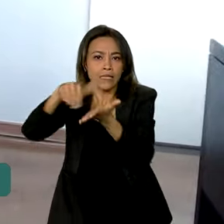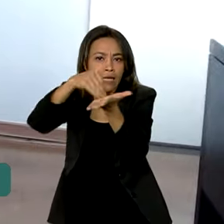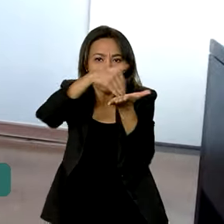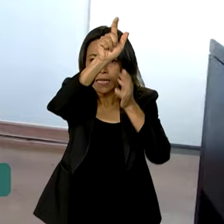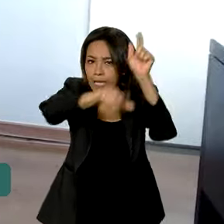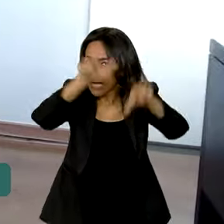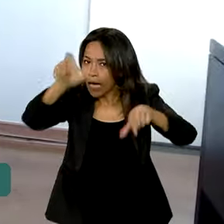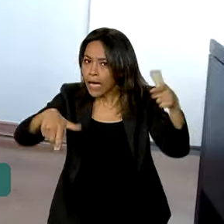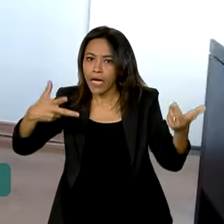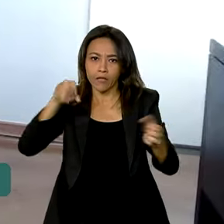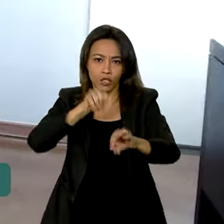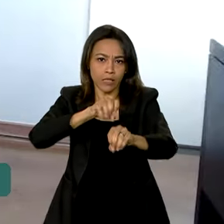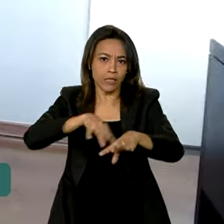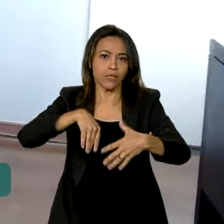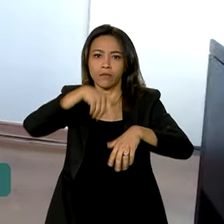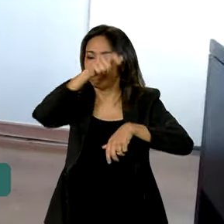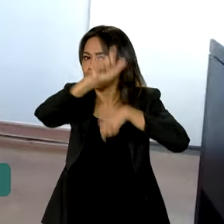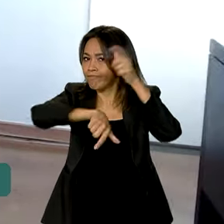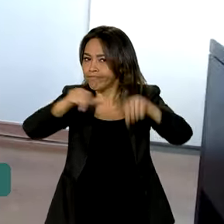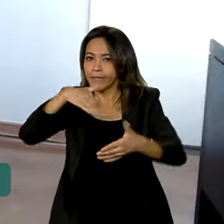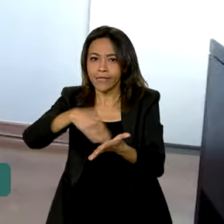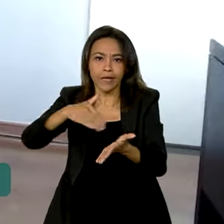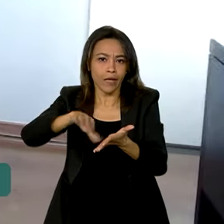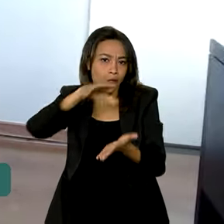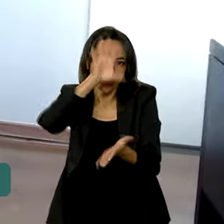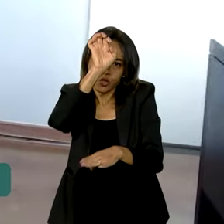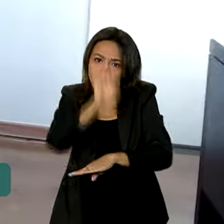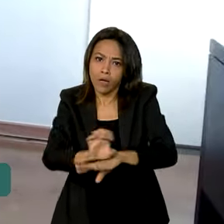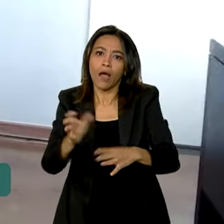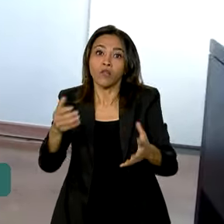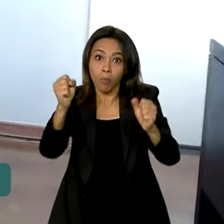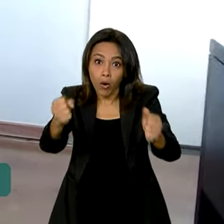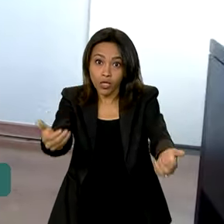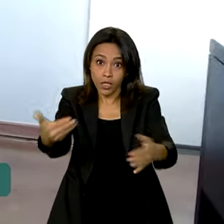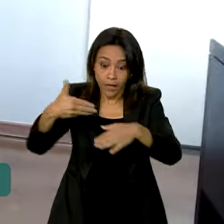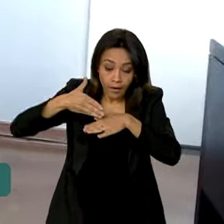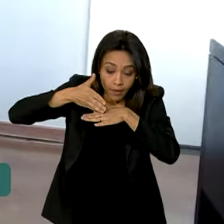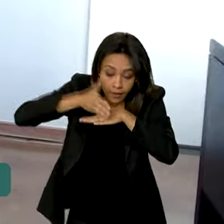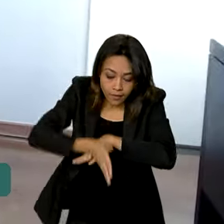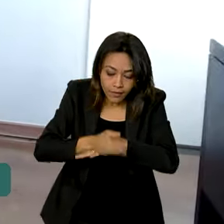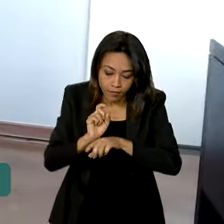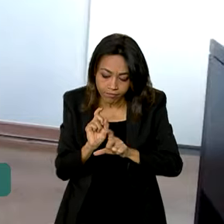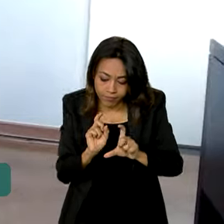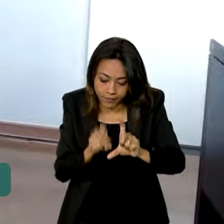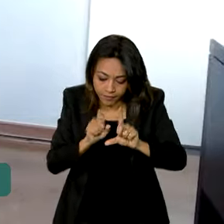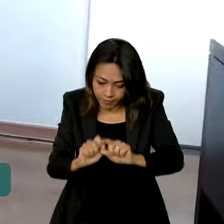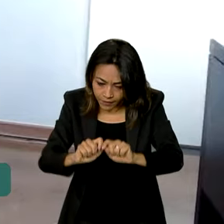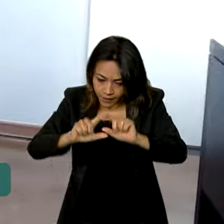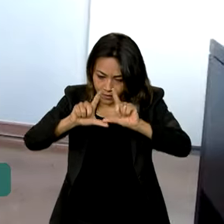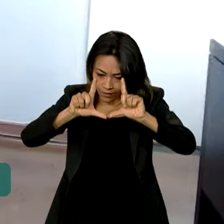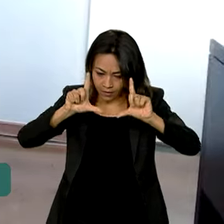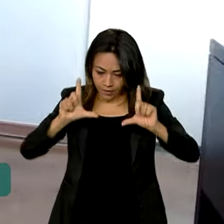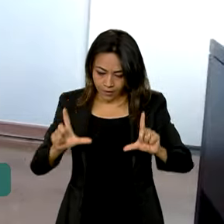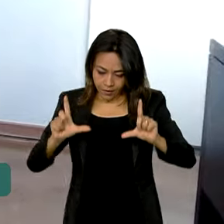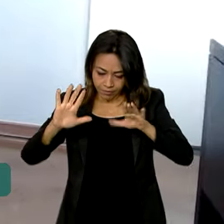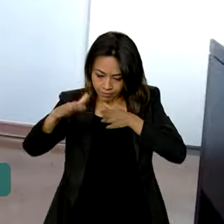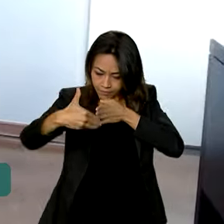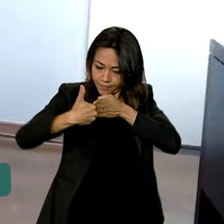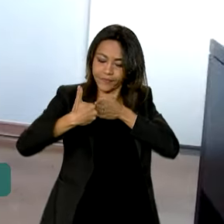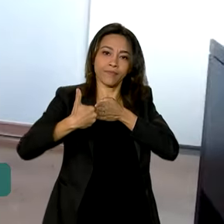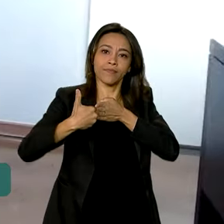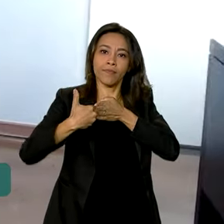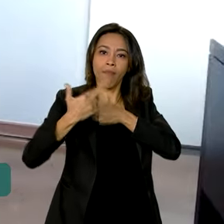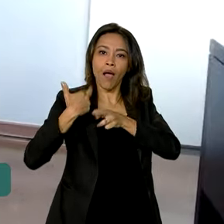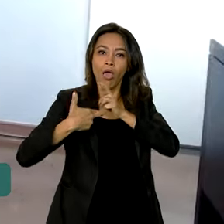de educação, o secretário estadual, ele pode acessar esse link, que vai ter uma reunião específica com o técnico da